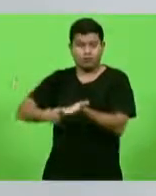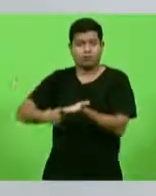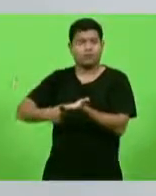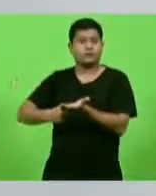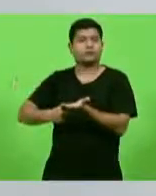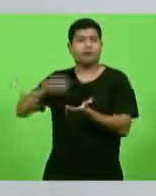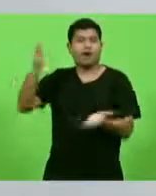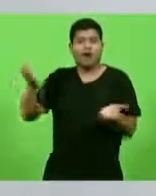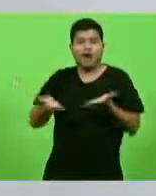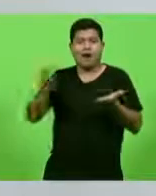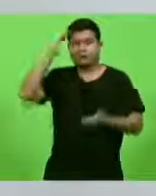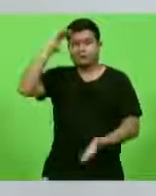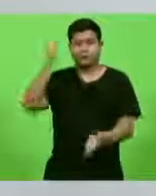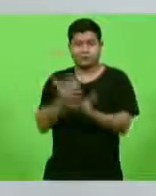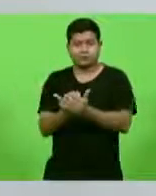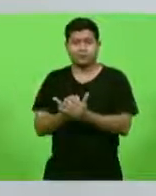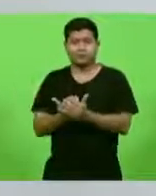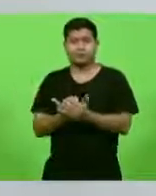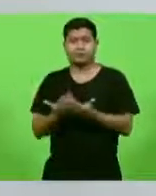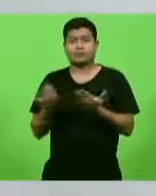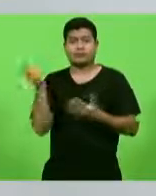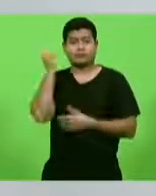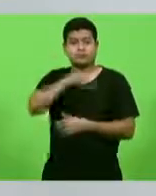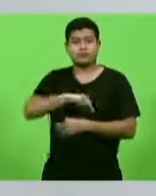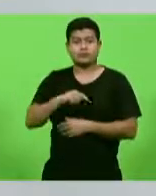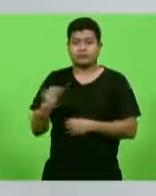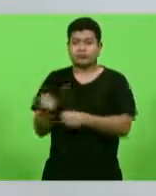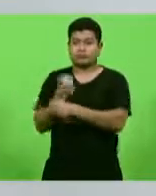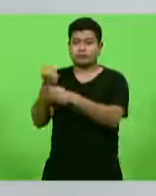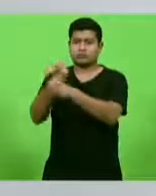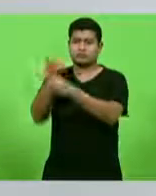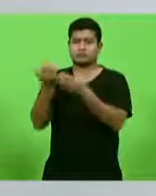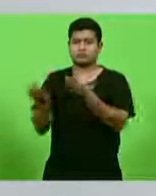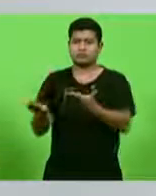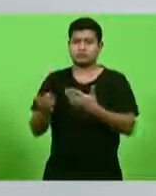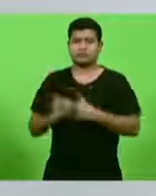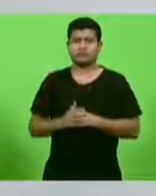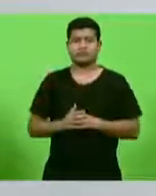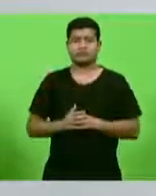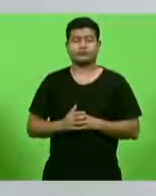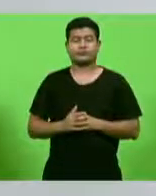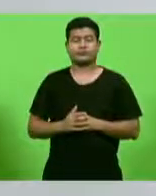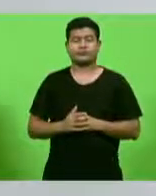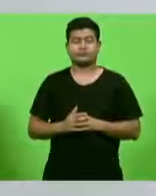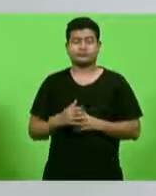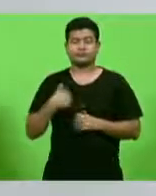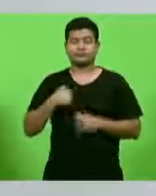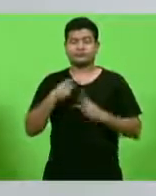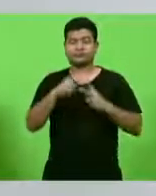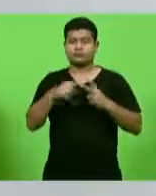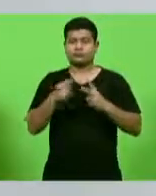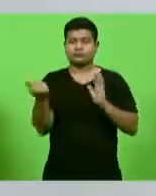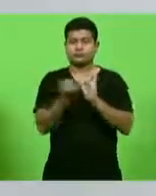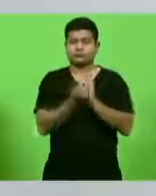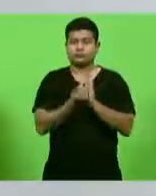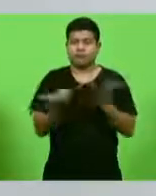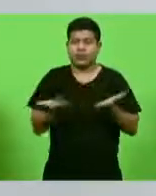se torne uma realidade econômica favorável para a nossa cidade. Então, faço esse registro, concedo a